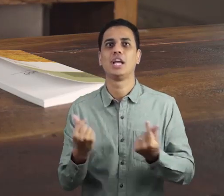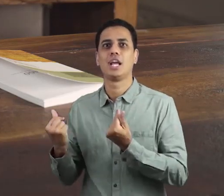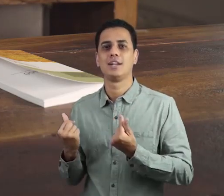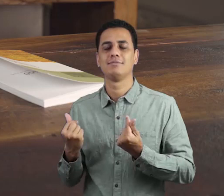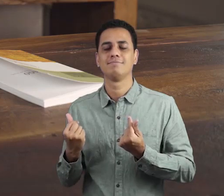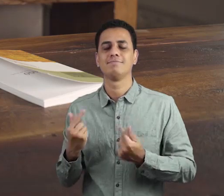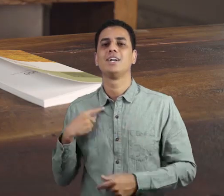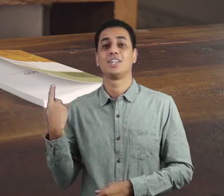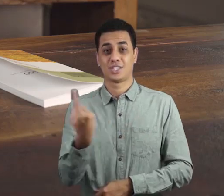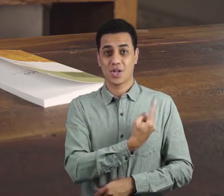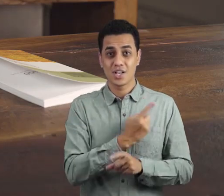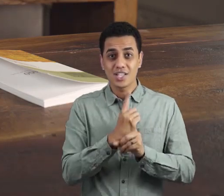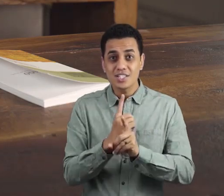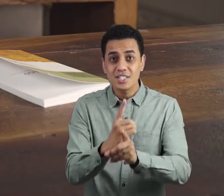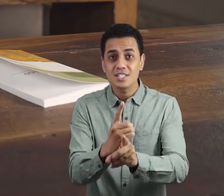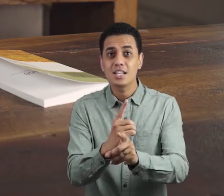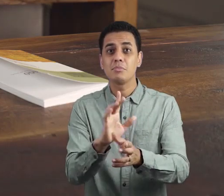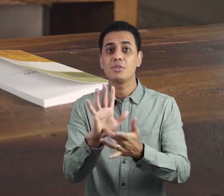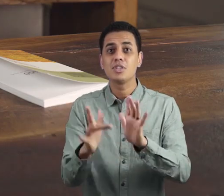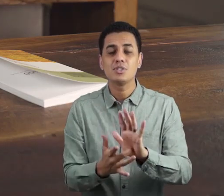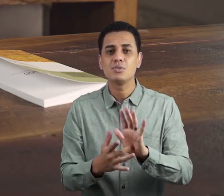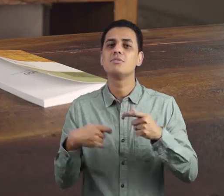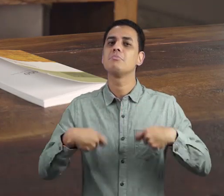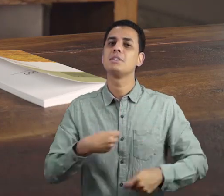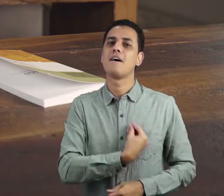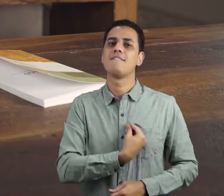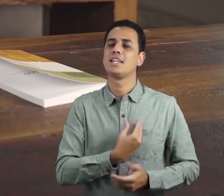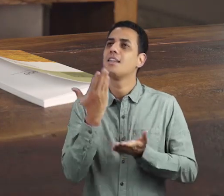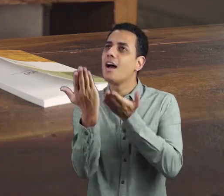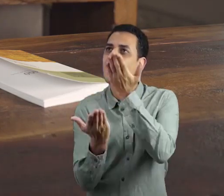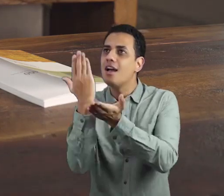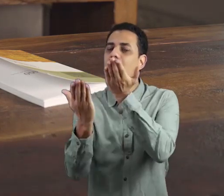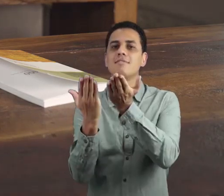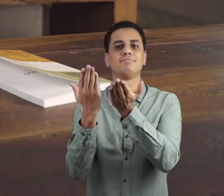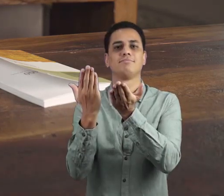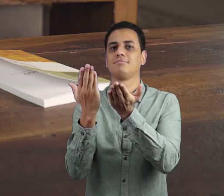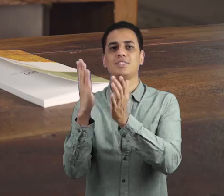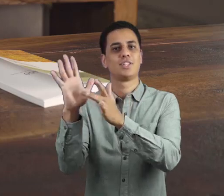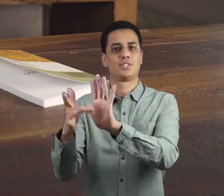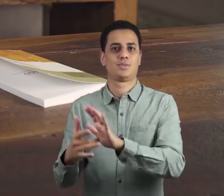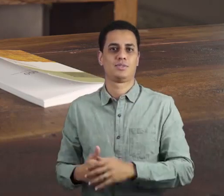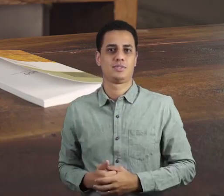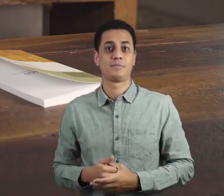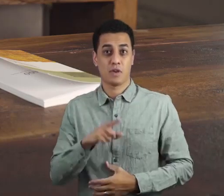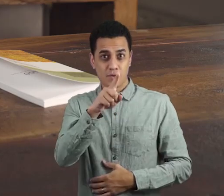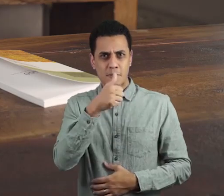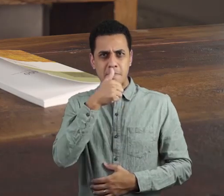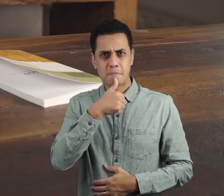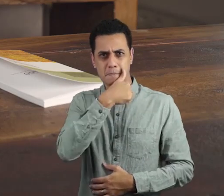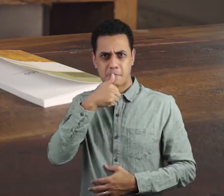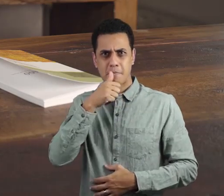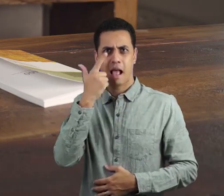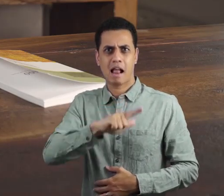ganhar mais relacionamento com Jesus. Você coloca a esperança do seu futuro no dinheiro. E como discípulos de Jesus,